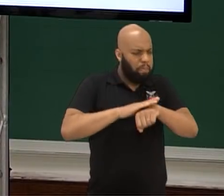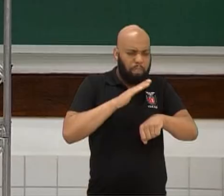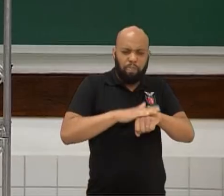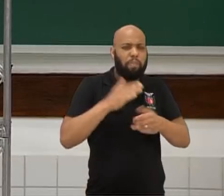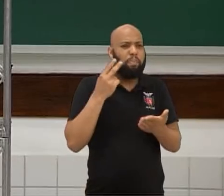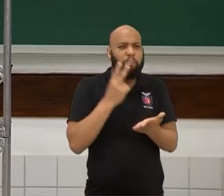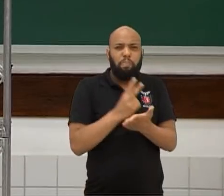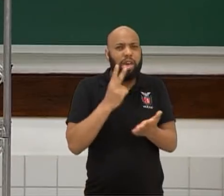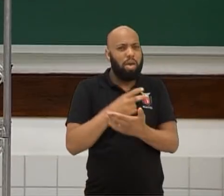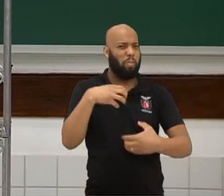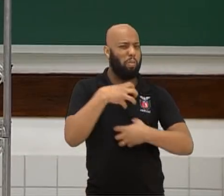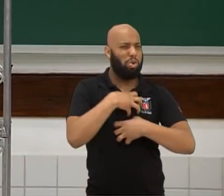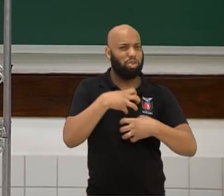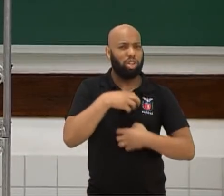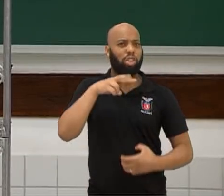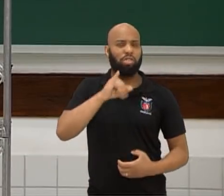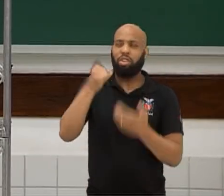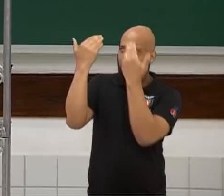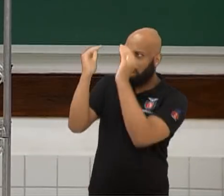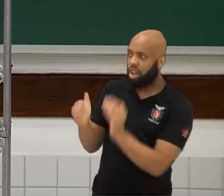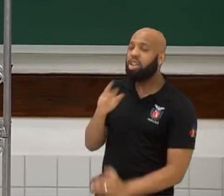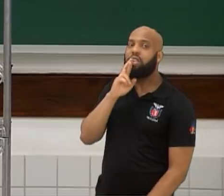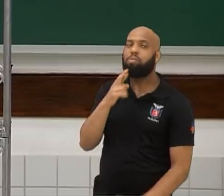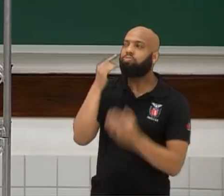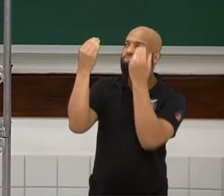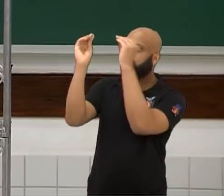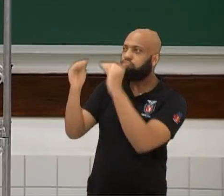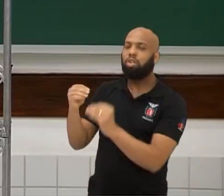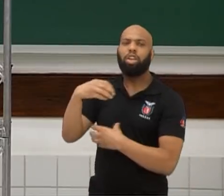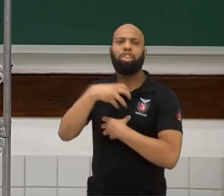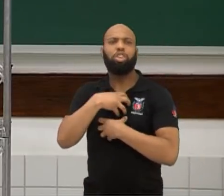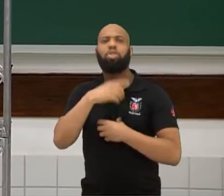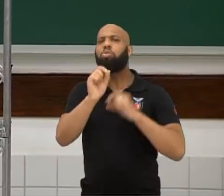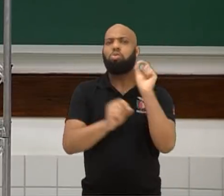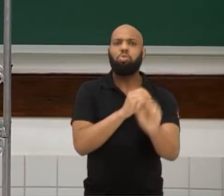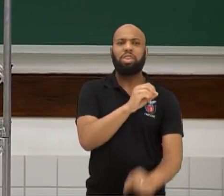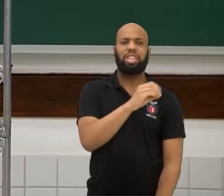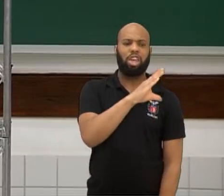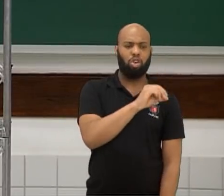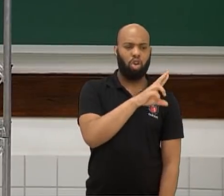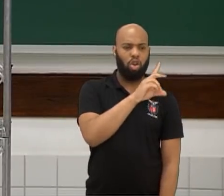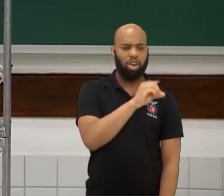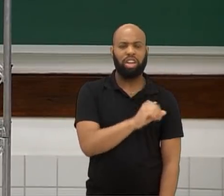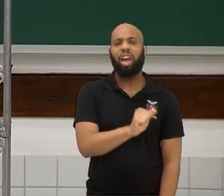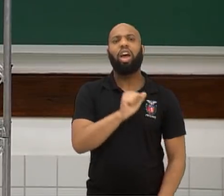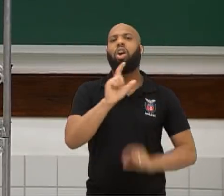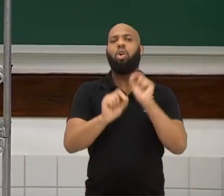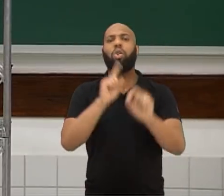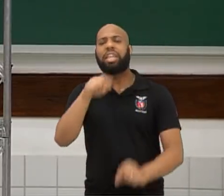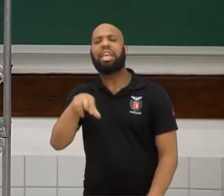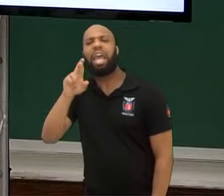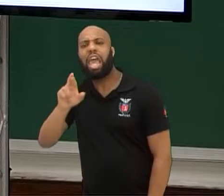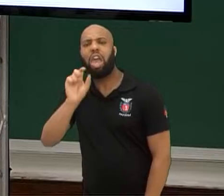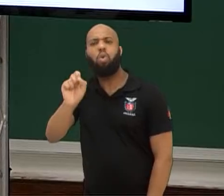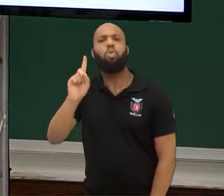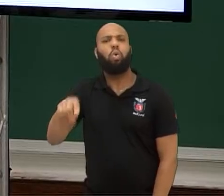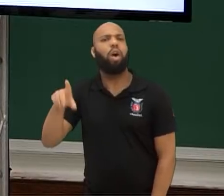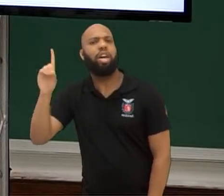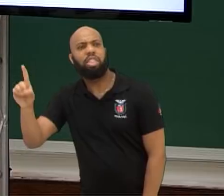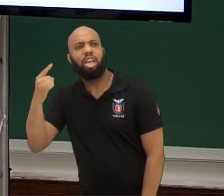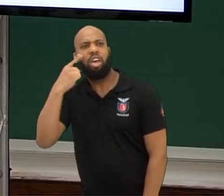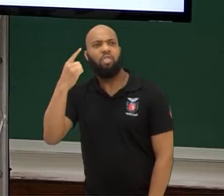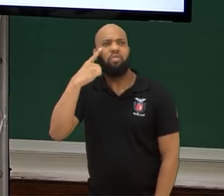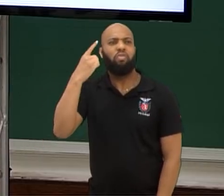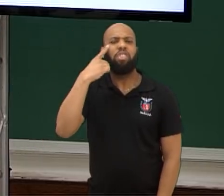vocês analisem essa circunferência e digam quem que é, analisando aqui ó, os pontos